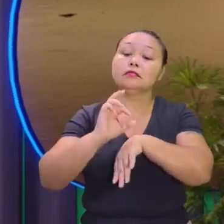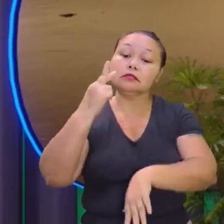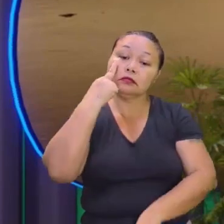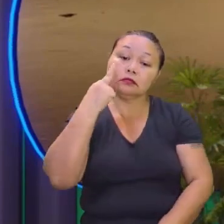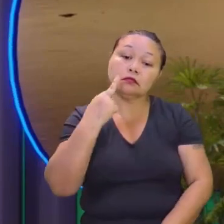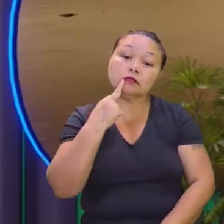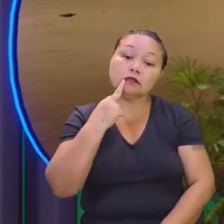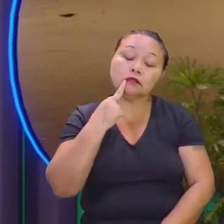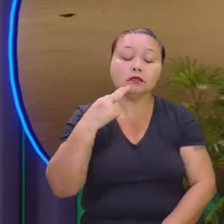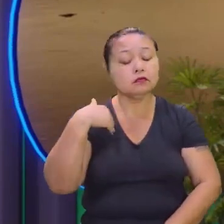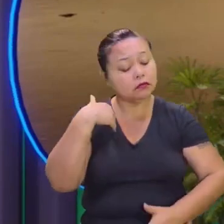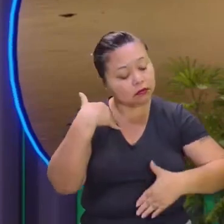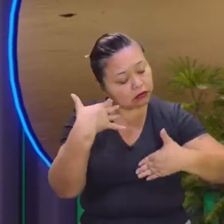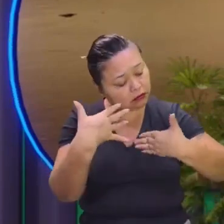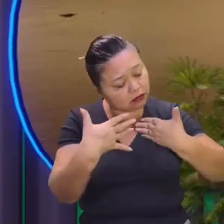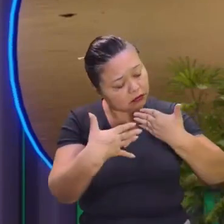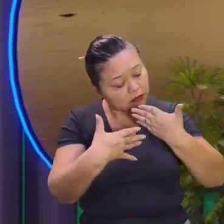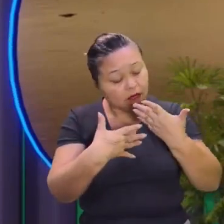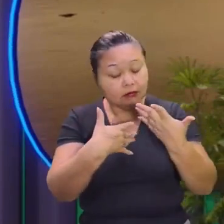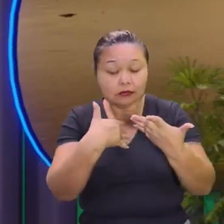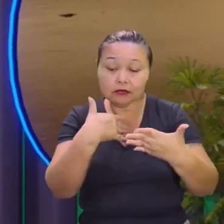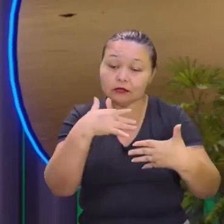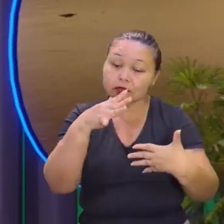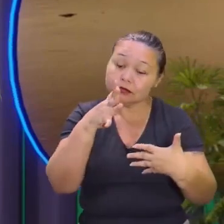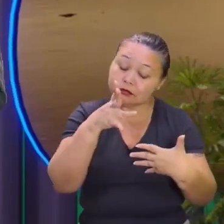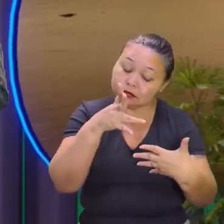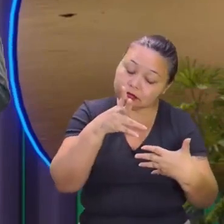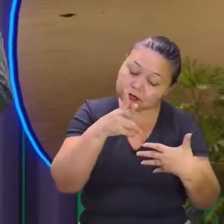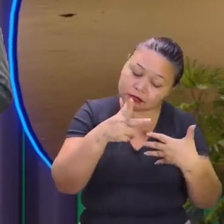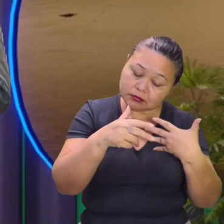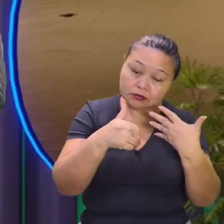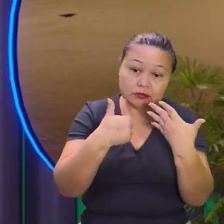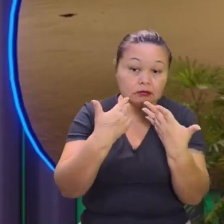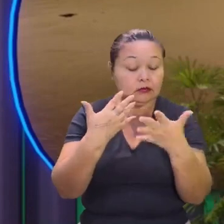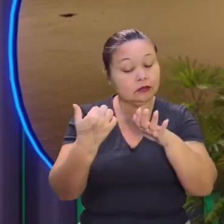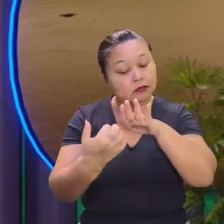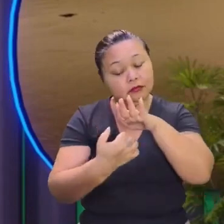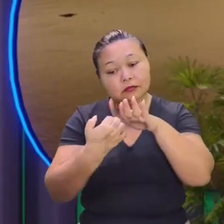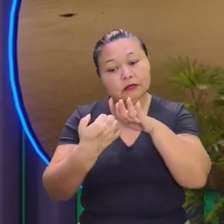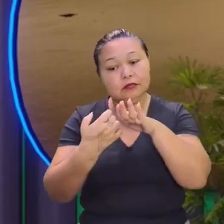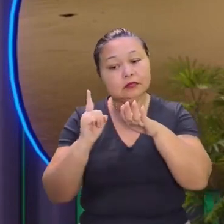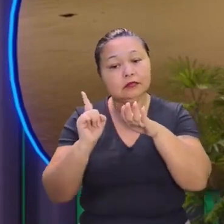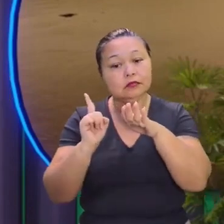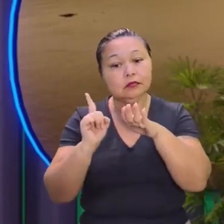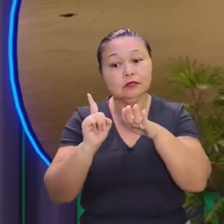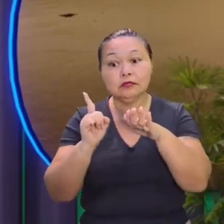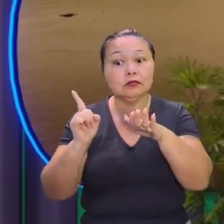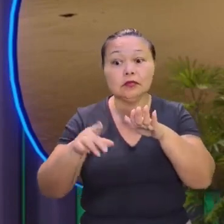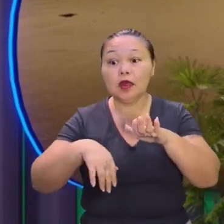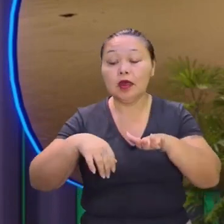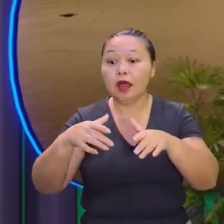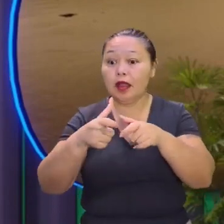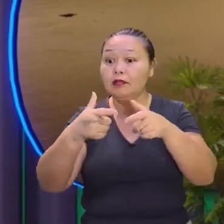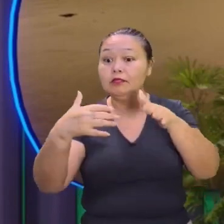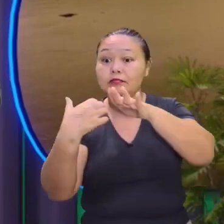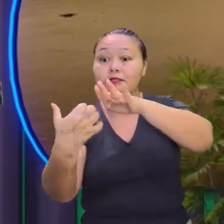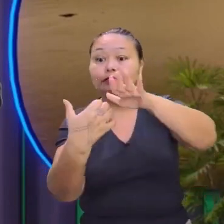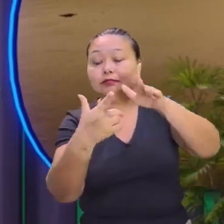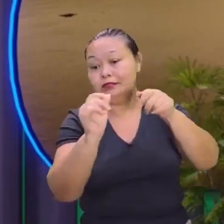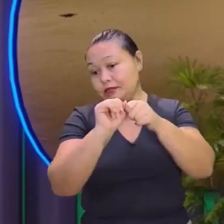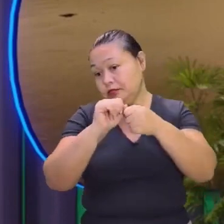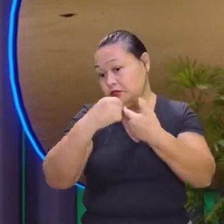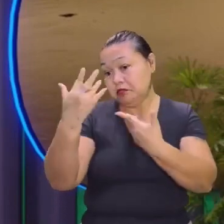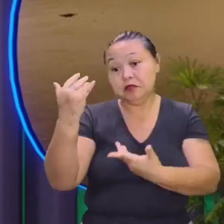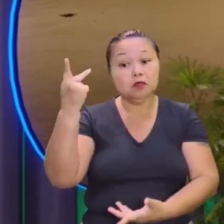Rondônia, falamos que ela caminha timidamente, não é uma indústria absurda como no